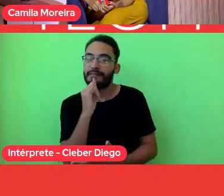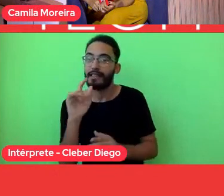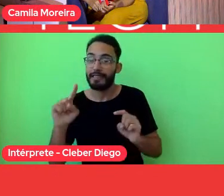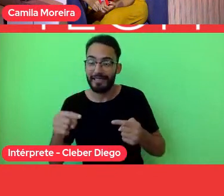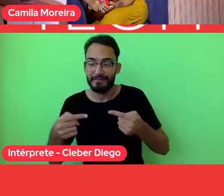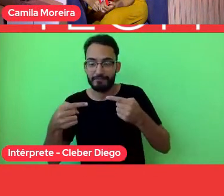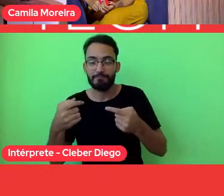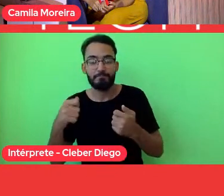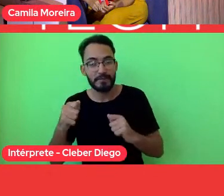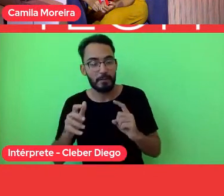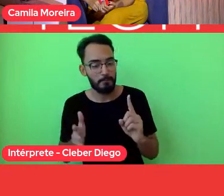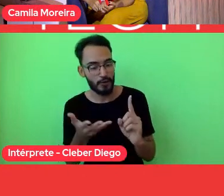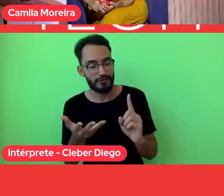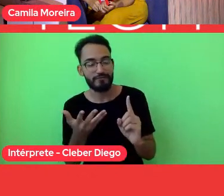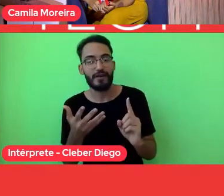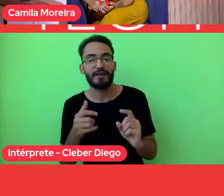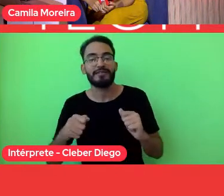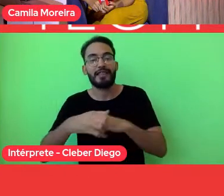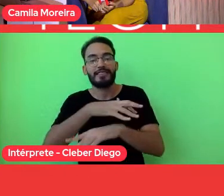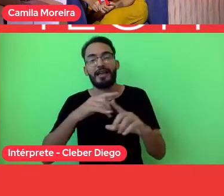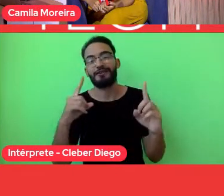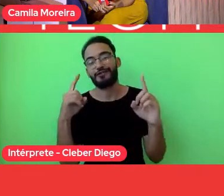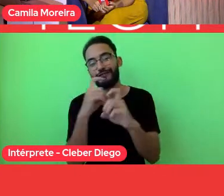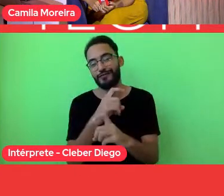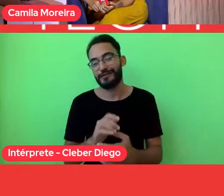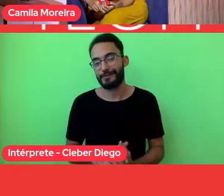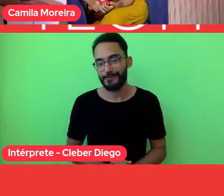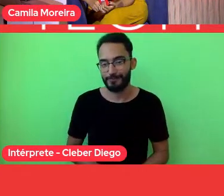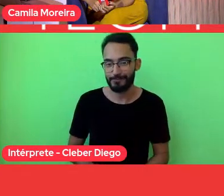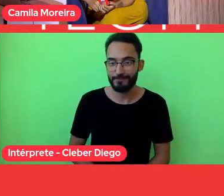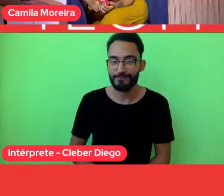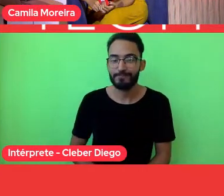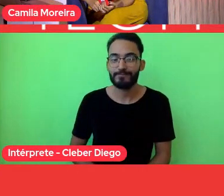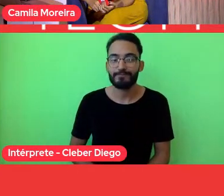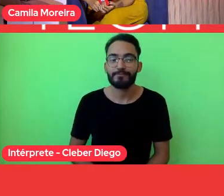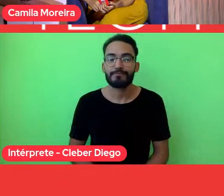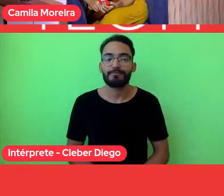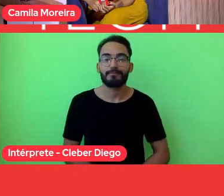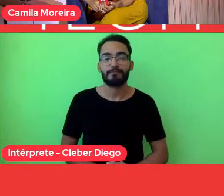nesse cenário tão complexo. Eu acho que